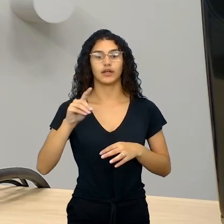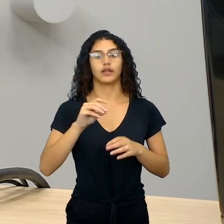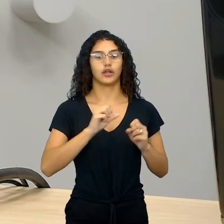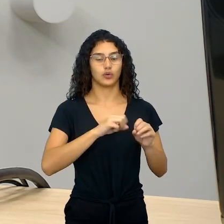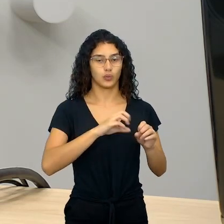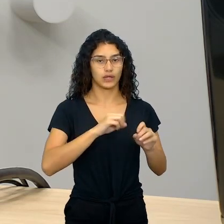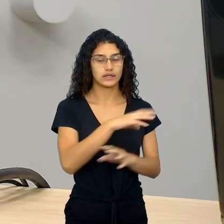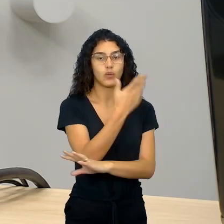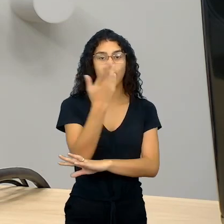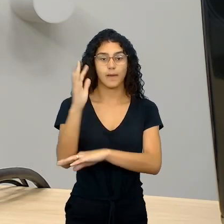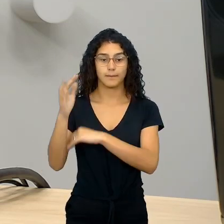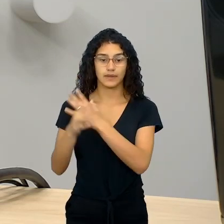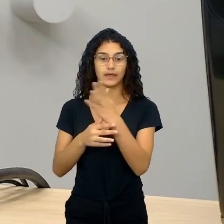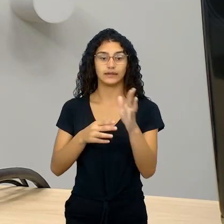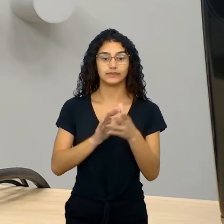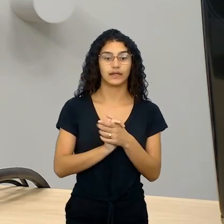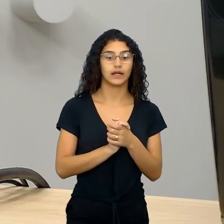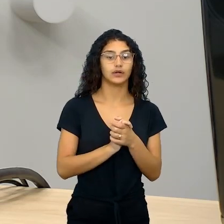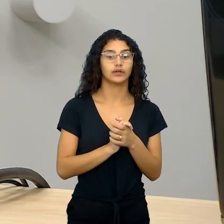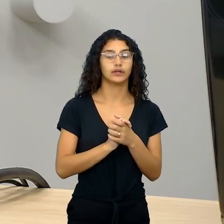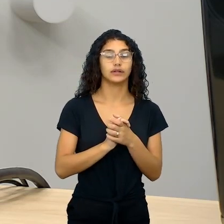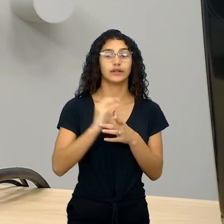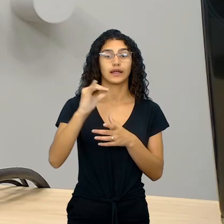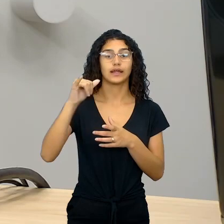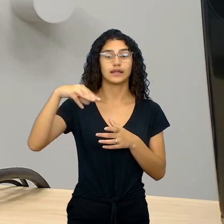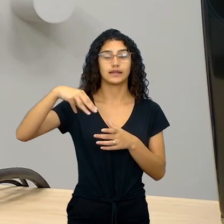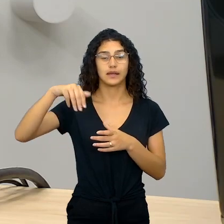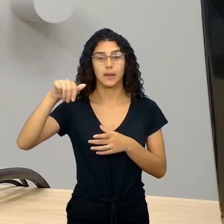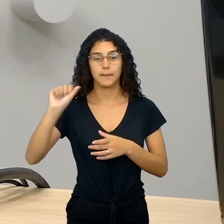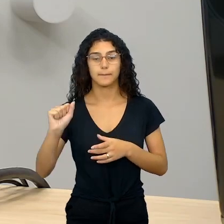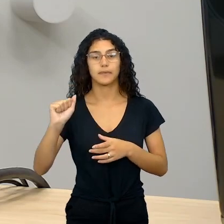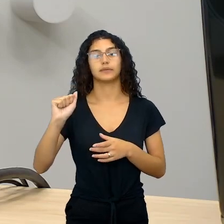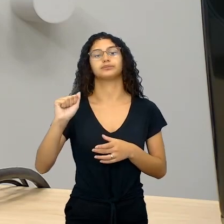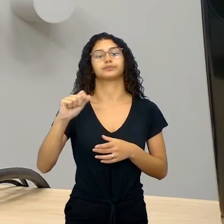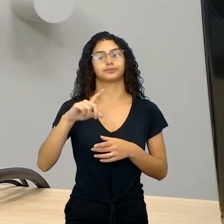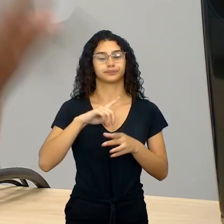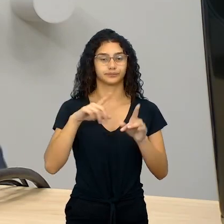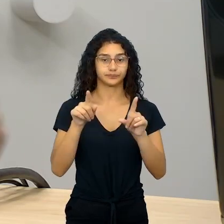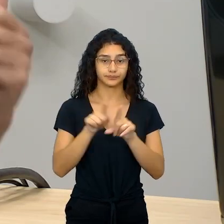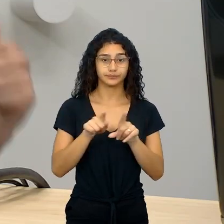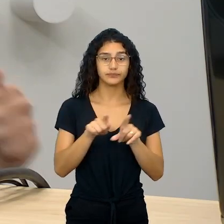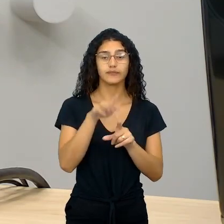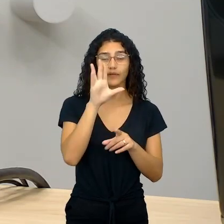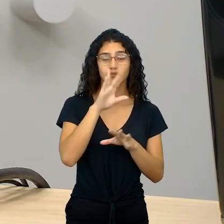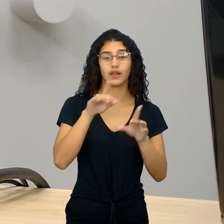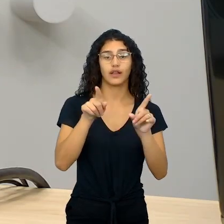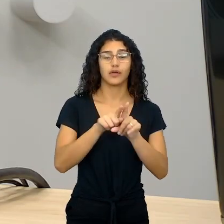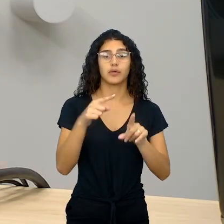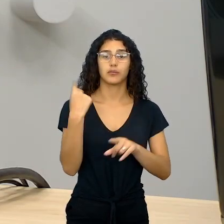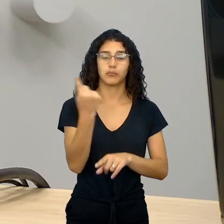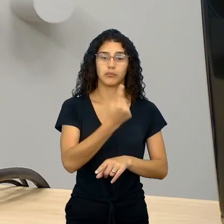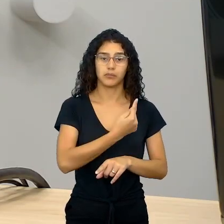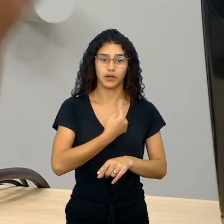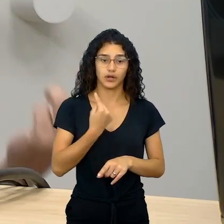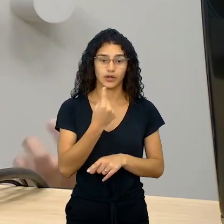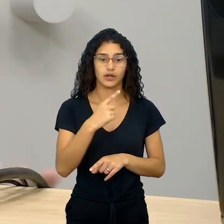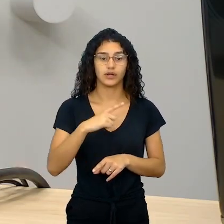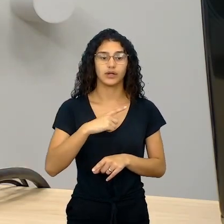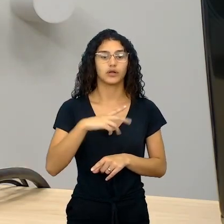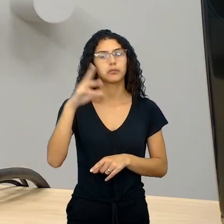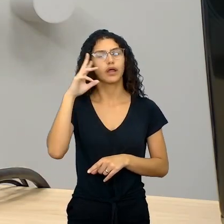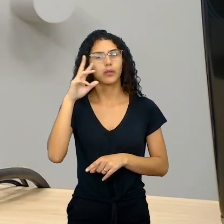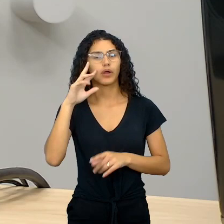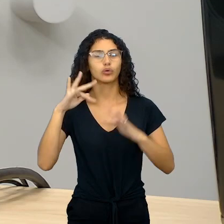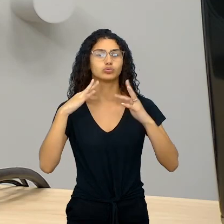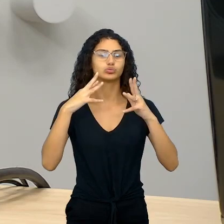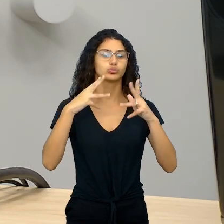Educação Ambiental, lá da CIMA, da Secretaria da Infraestrutura do Meio Ambiente, que vai falar principalmente aqui pra gente hoje aí sobre um retrospecto,